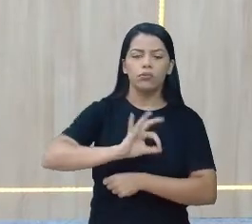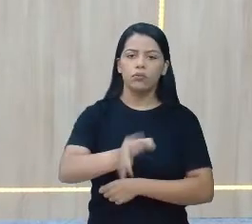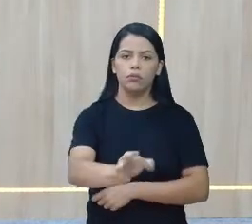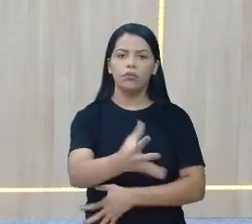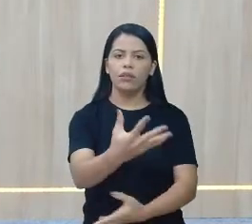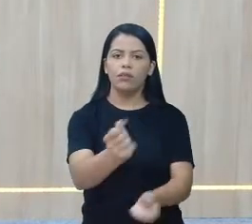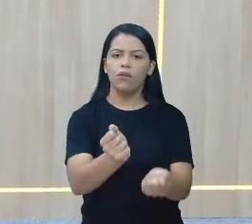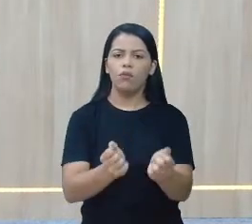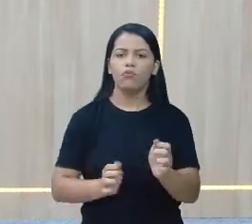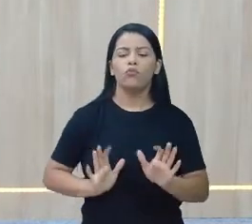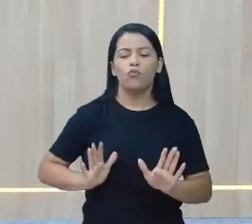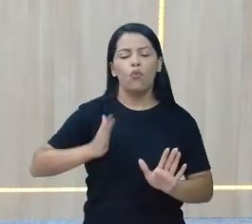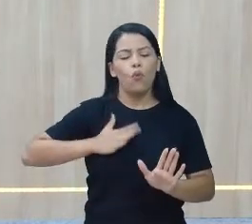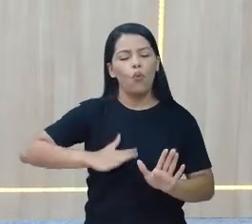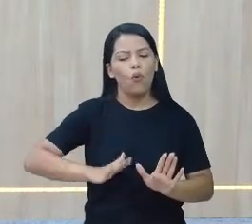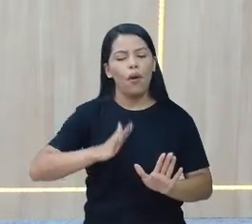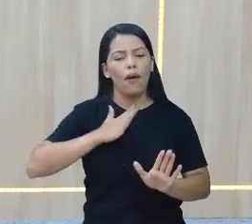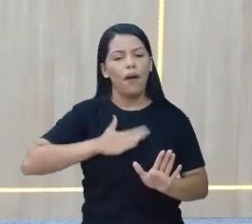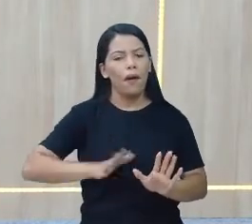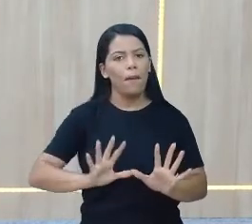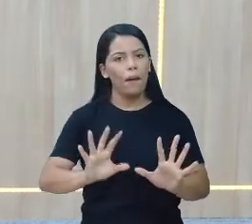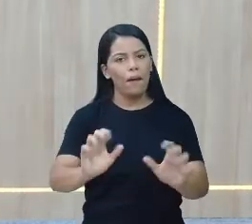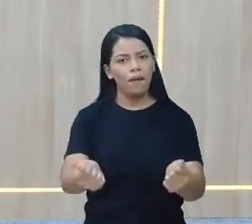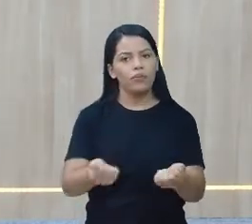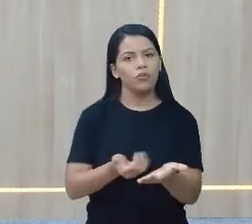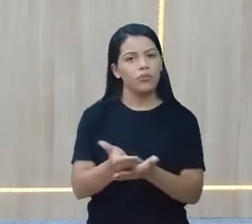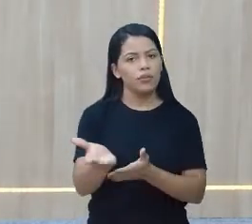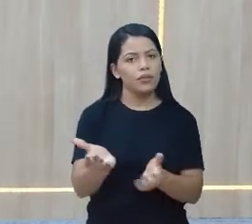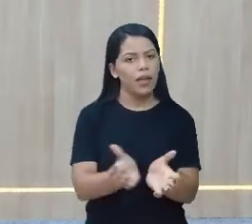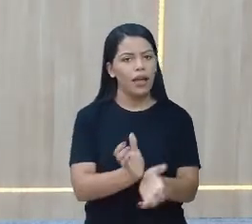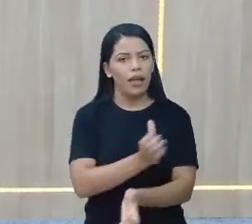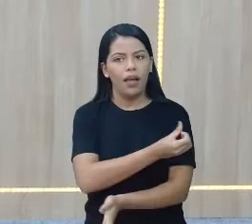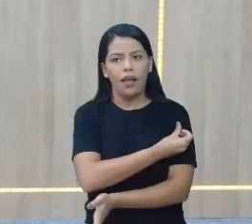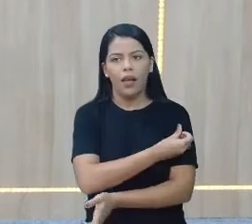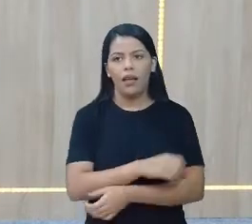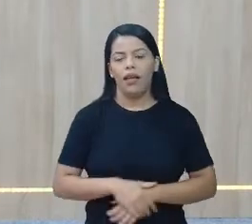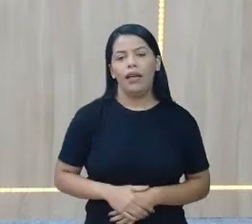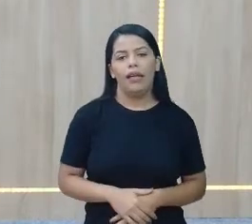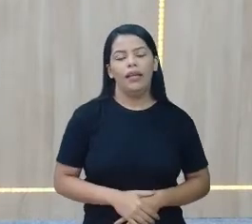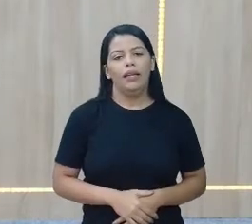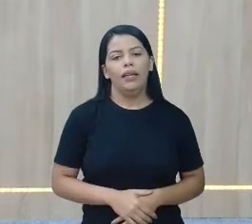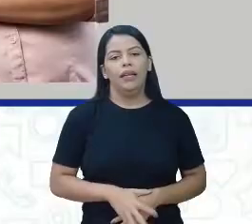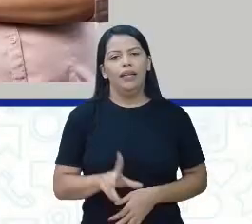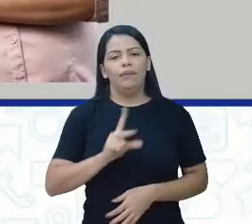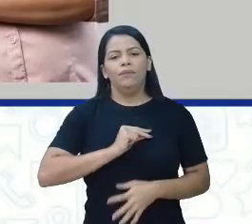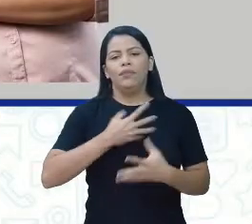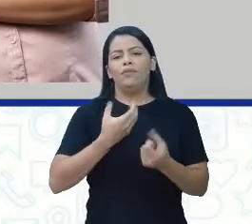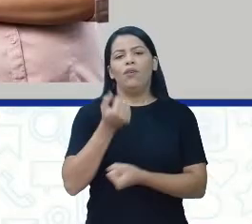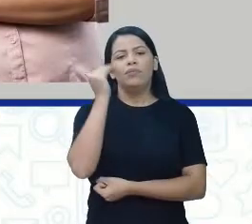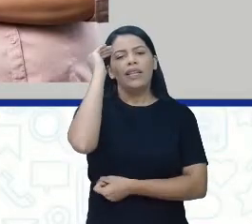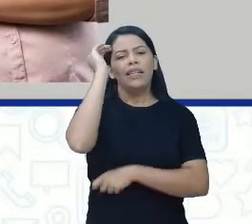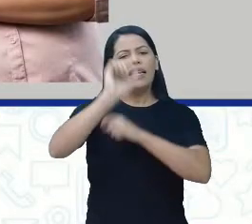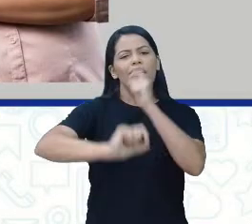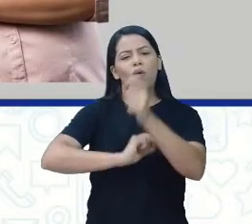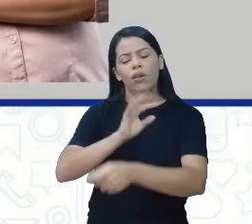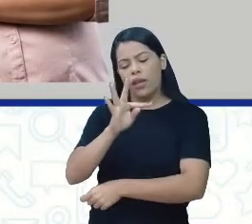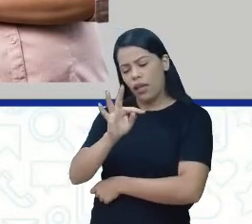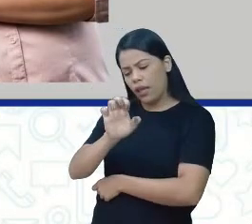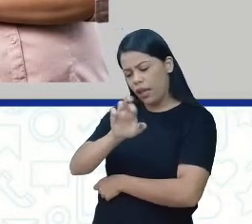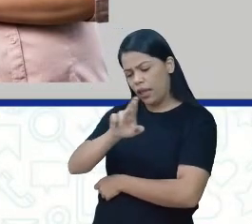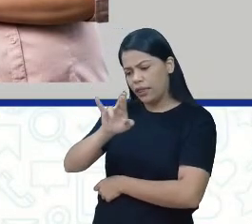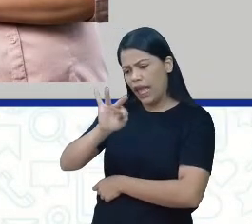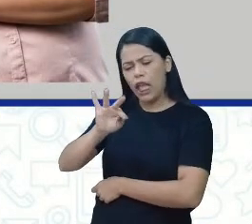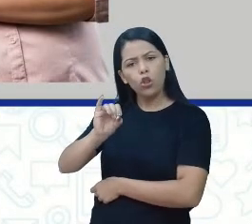lá, devagarzinho, tranquilidade. Vamos lá, sexto ano. Eita, vamos entender o que é território? Vamos lá, o